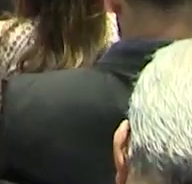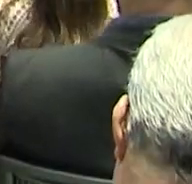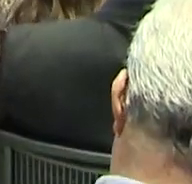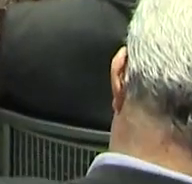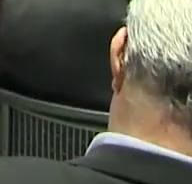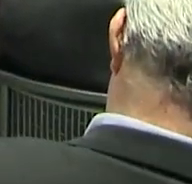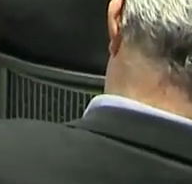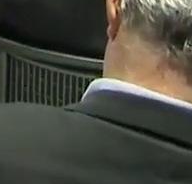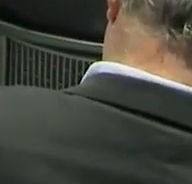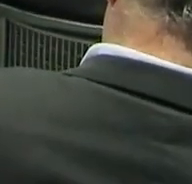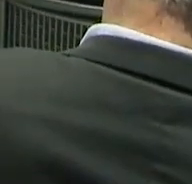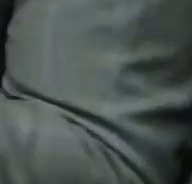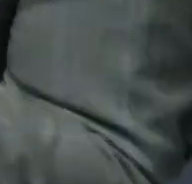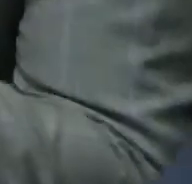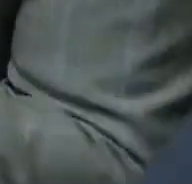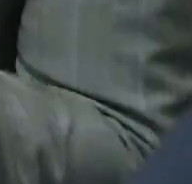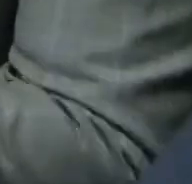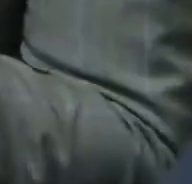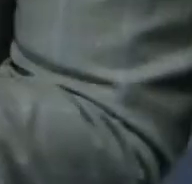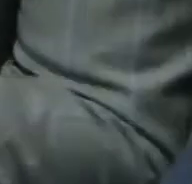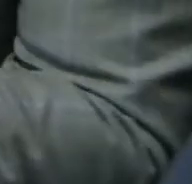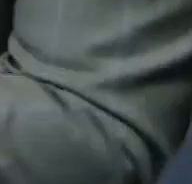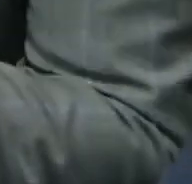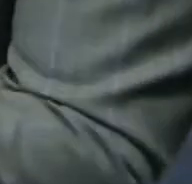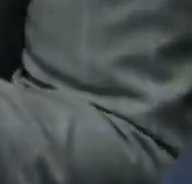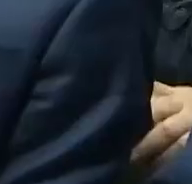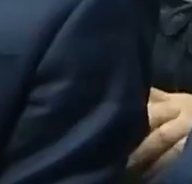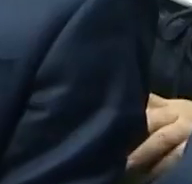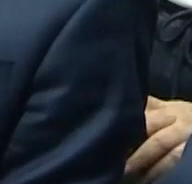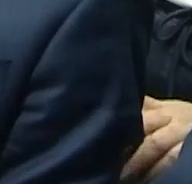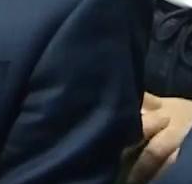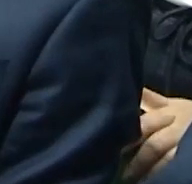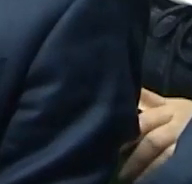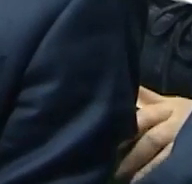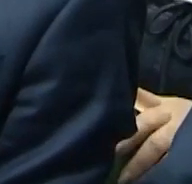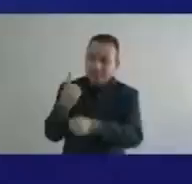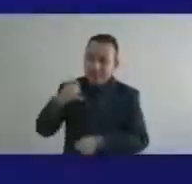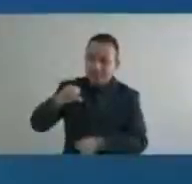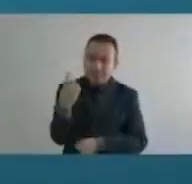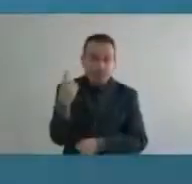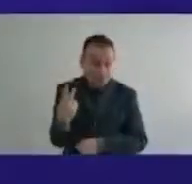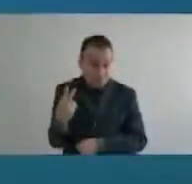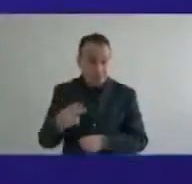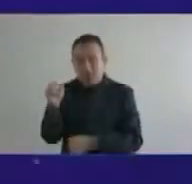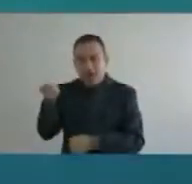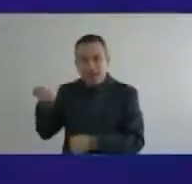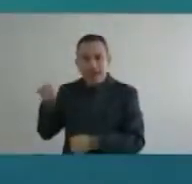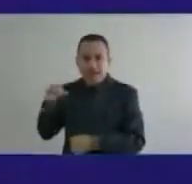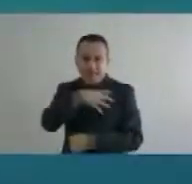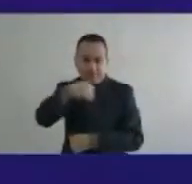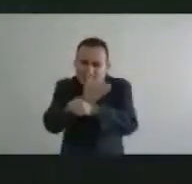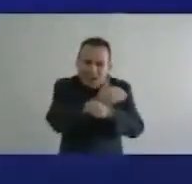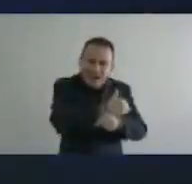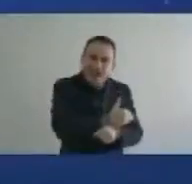Em meio à solenidade, o conselheiro presidente empossado do TCE foi homenageado em vídeo pelos membros